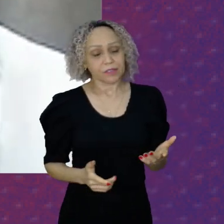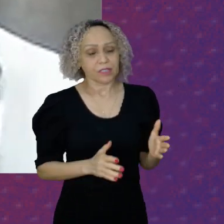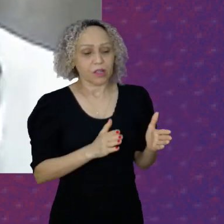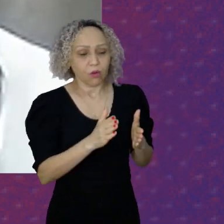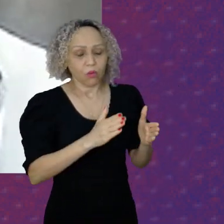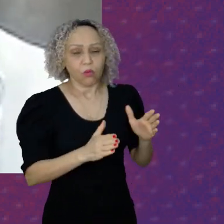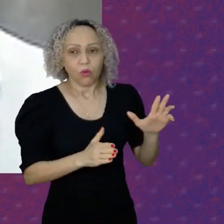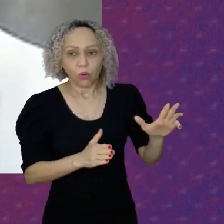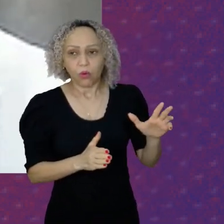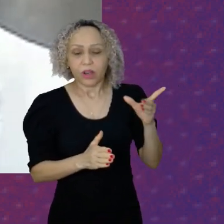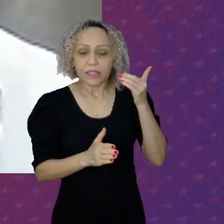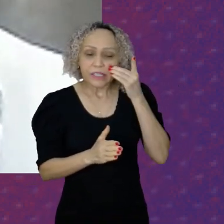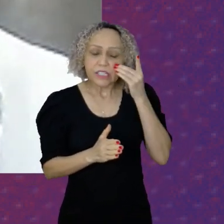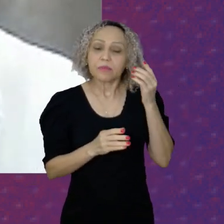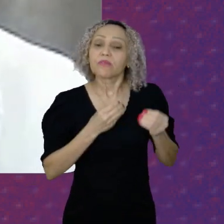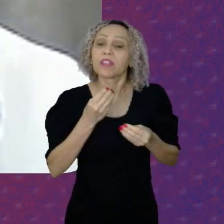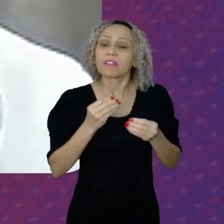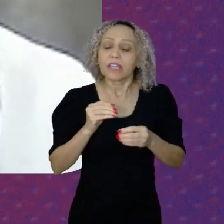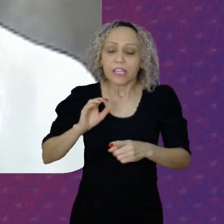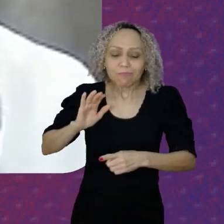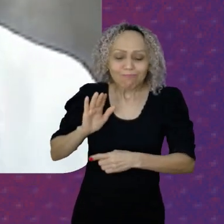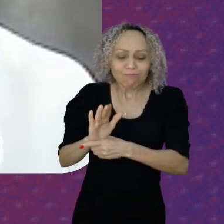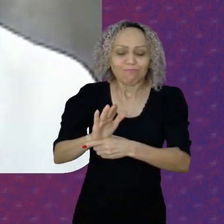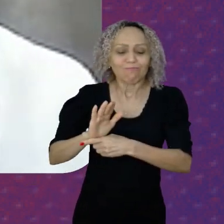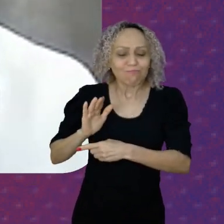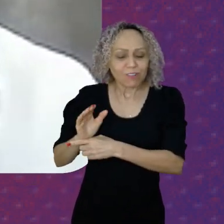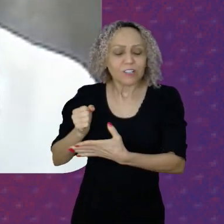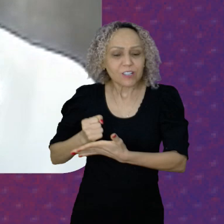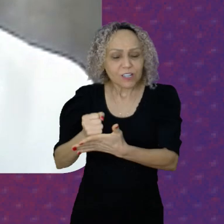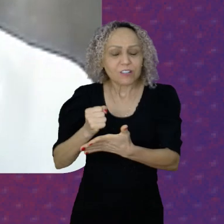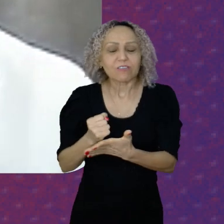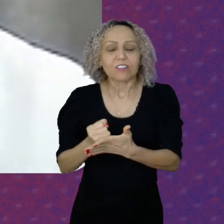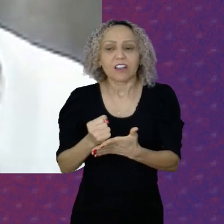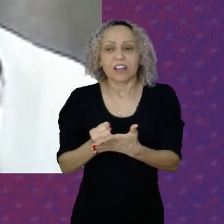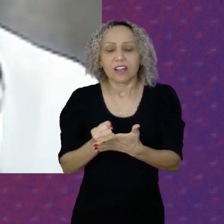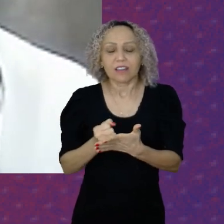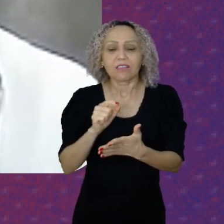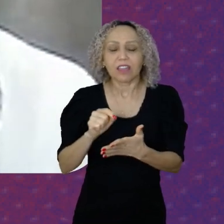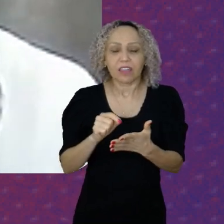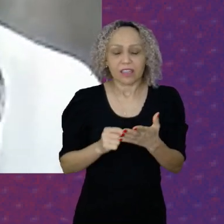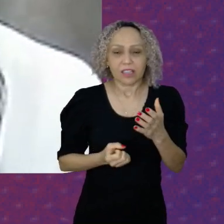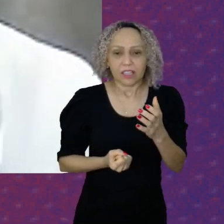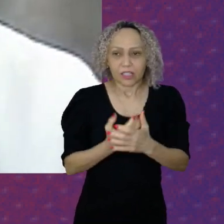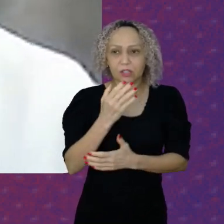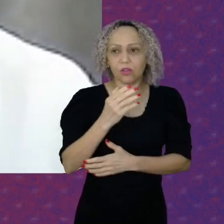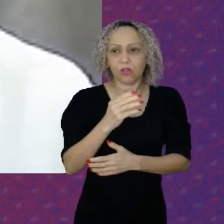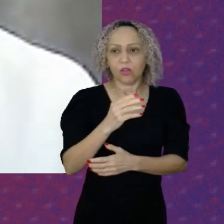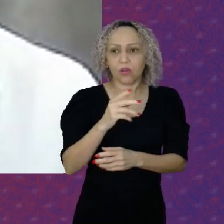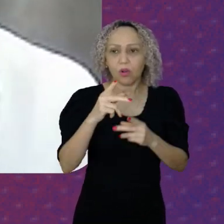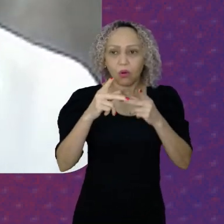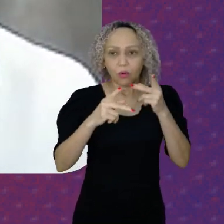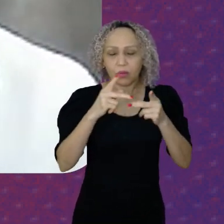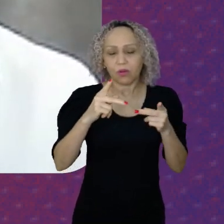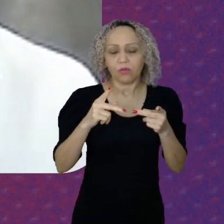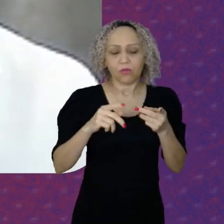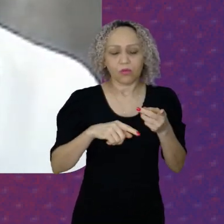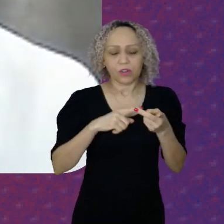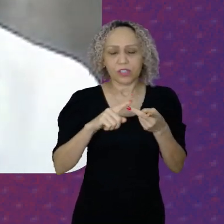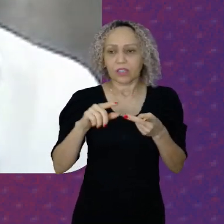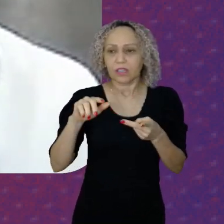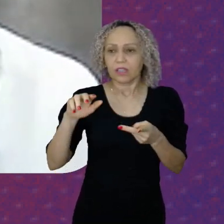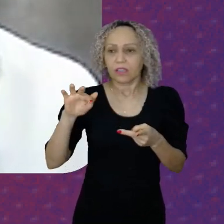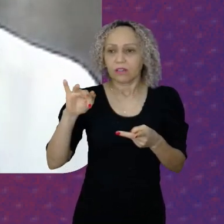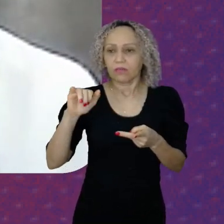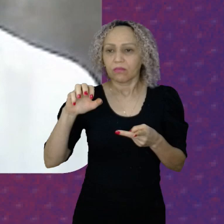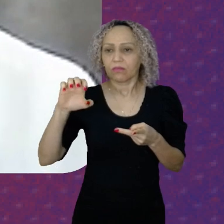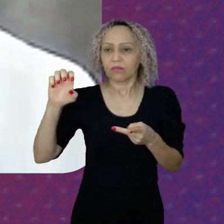doutores. Quando não só fez o ProUni e o FIES, mas construiu 18 novas universidades